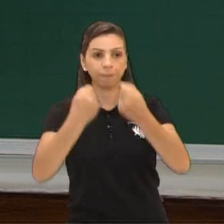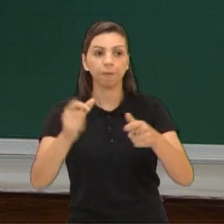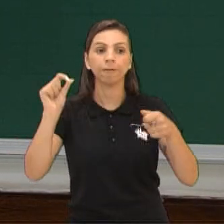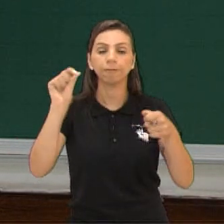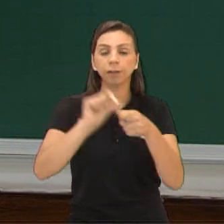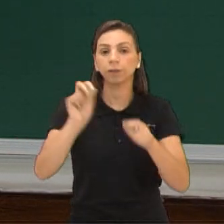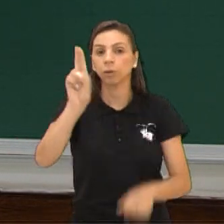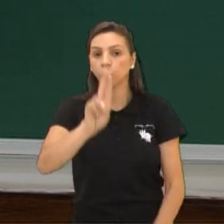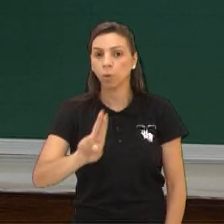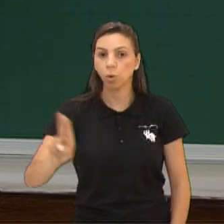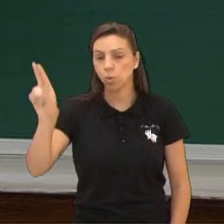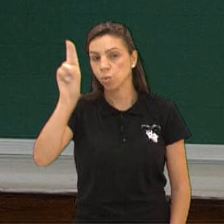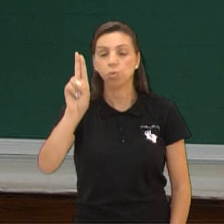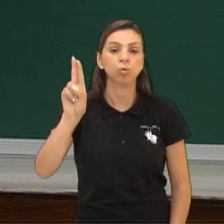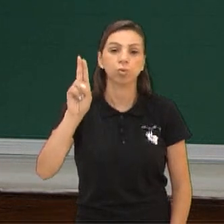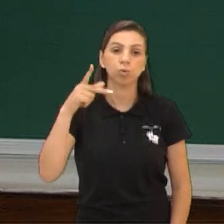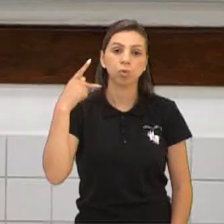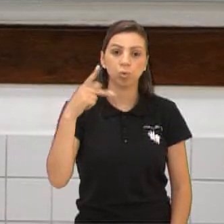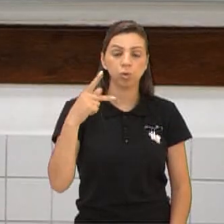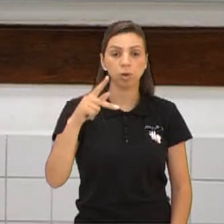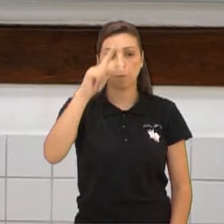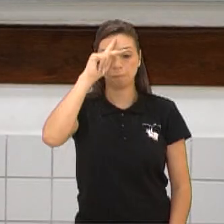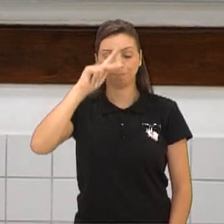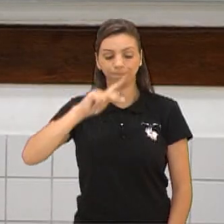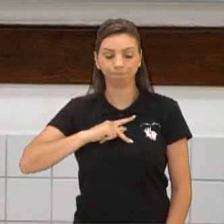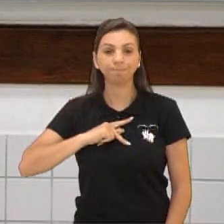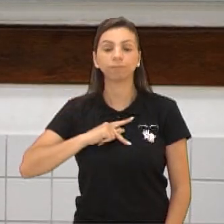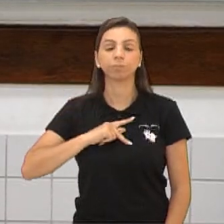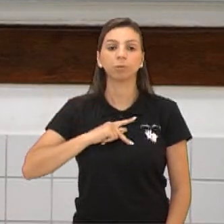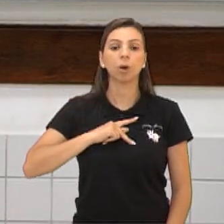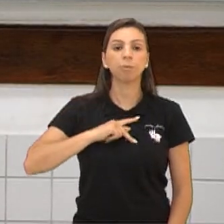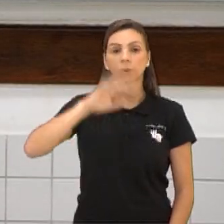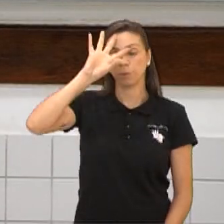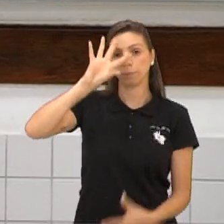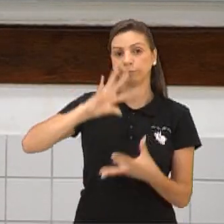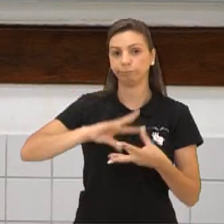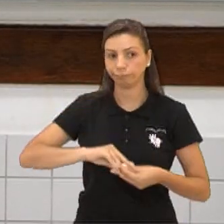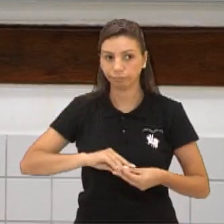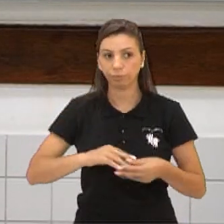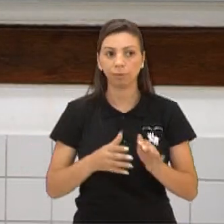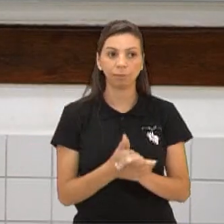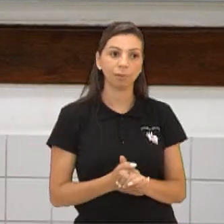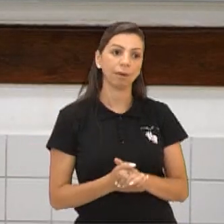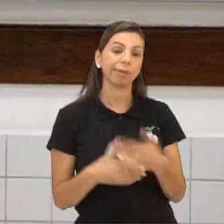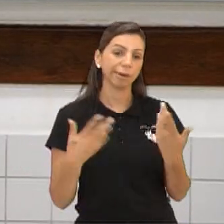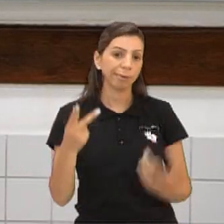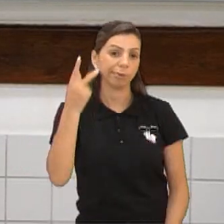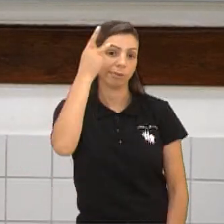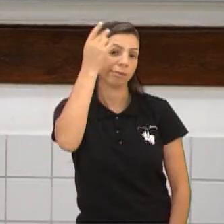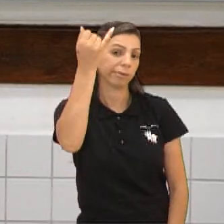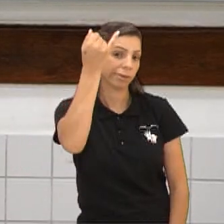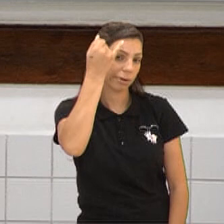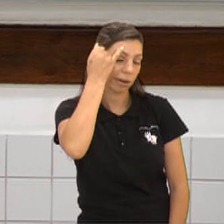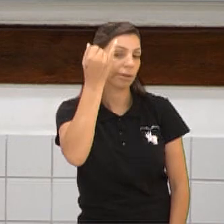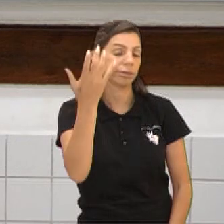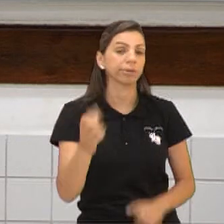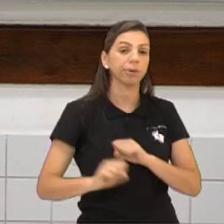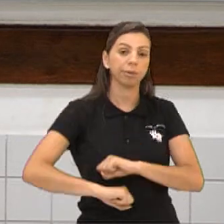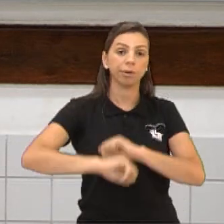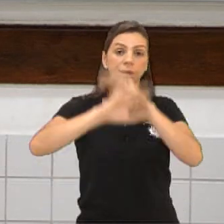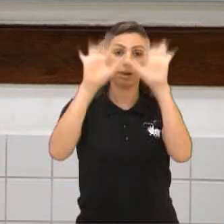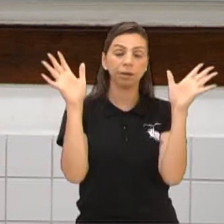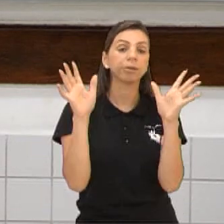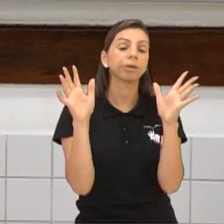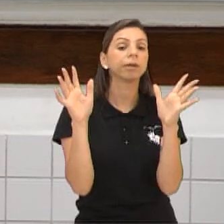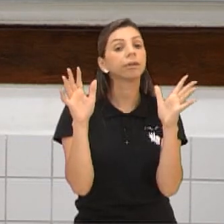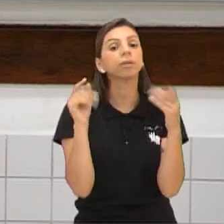fazer uso do seu próprio entendimento. Essa é a grande convocação que o Kant faz. Então, o esclarecimento, ao ver do